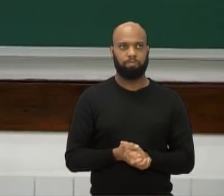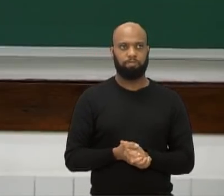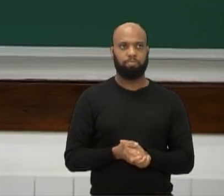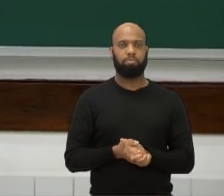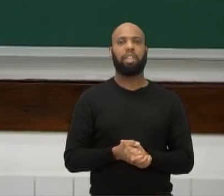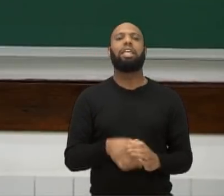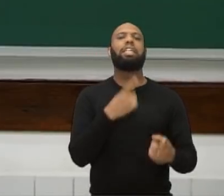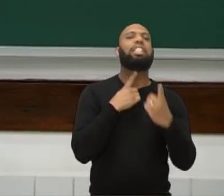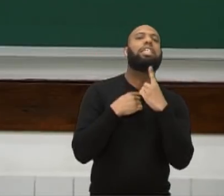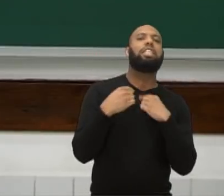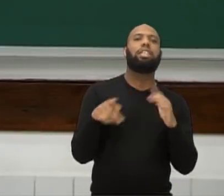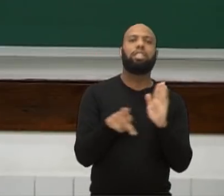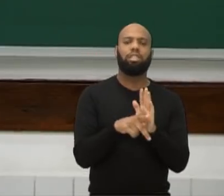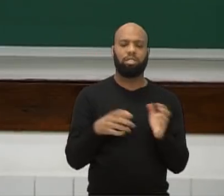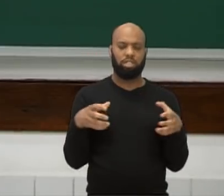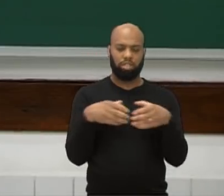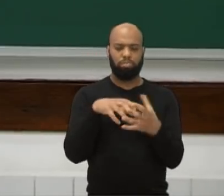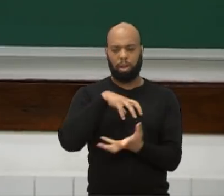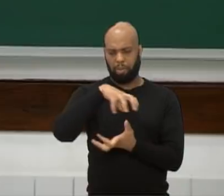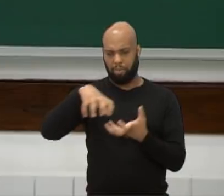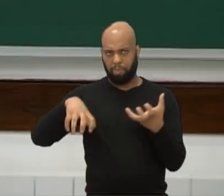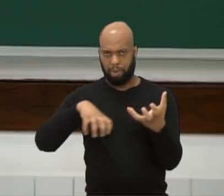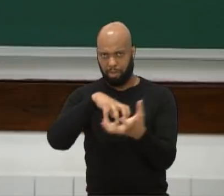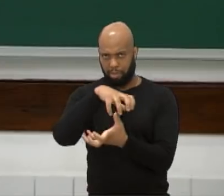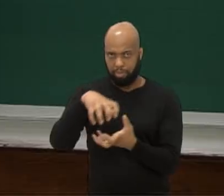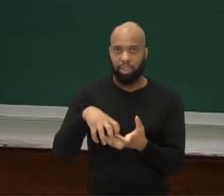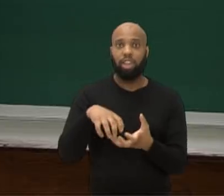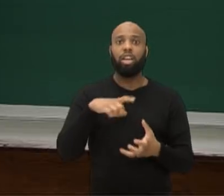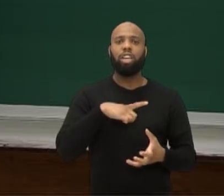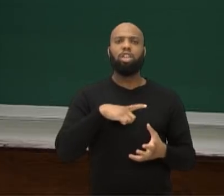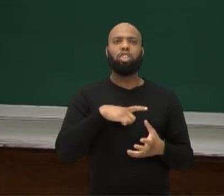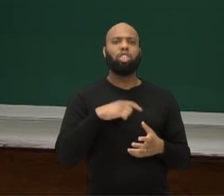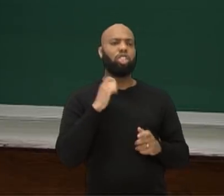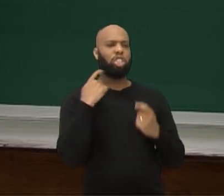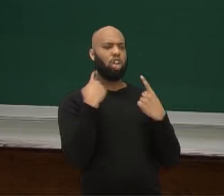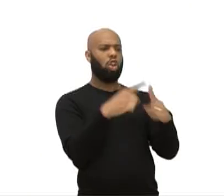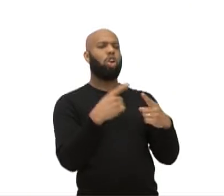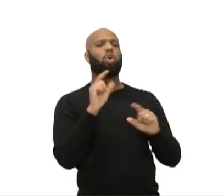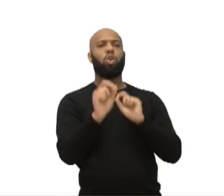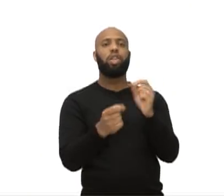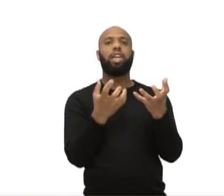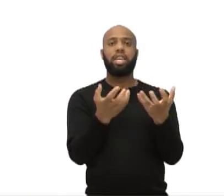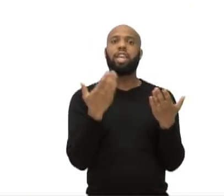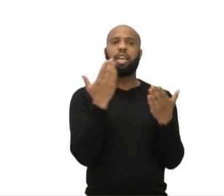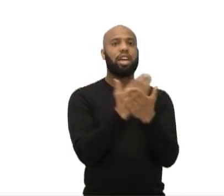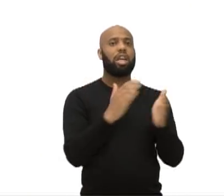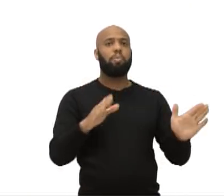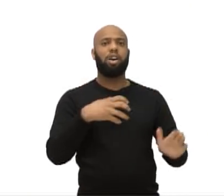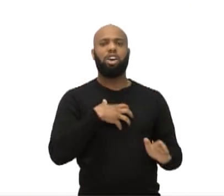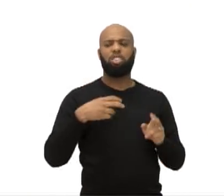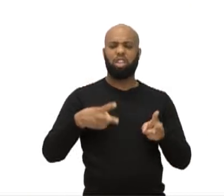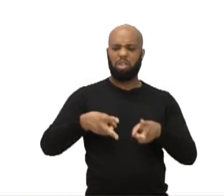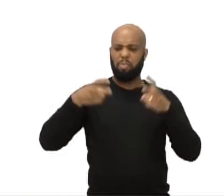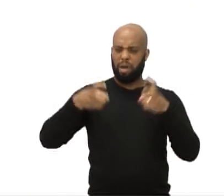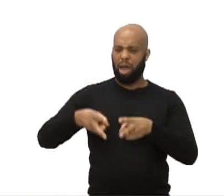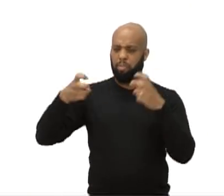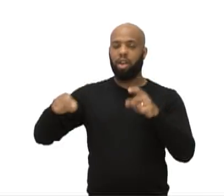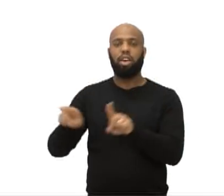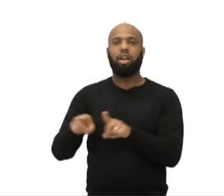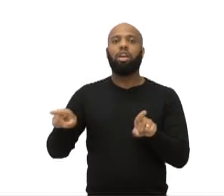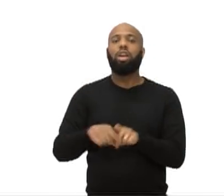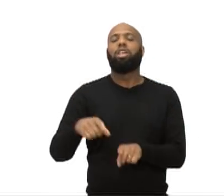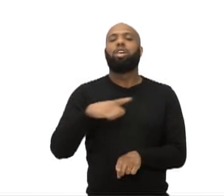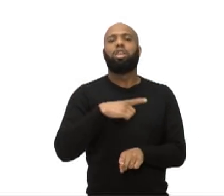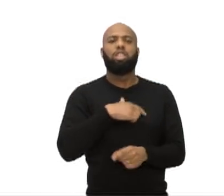O desejo dos rebeldes, com o ataque era, sobretudo, o final da exploração e do racismo sobre os